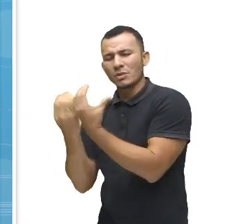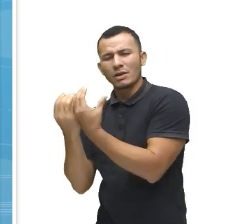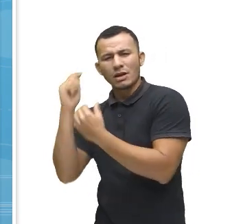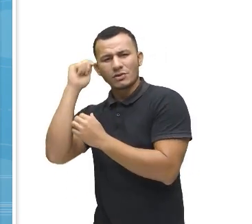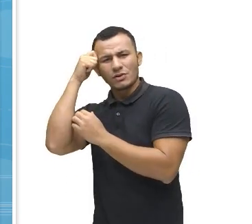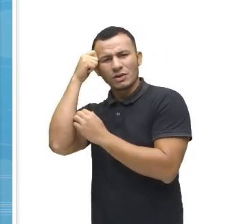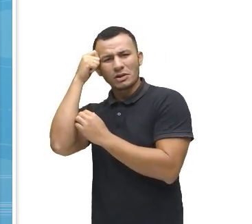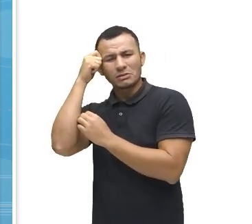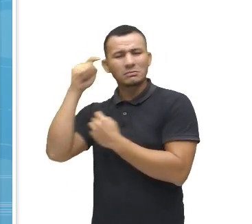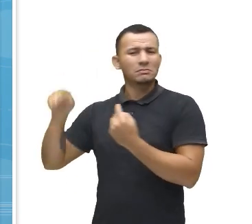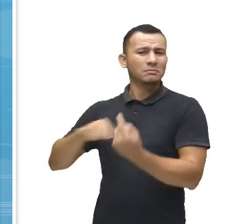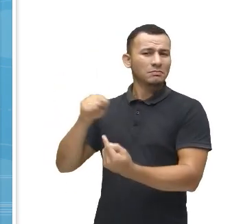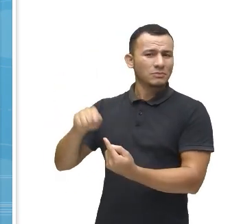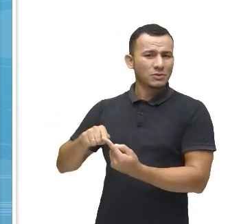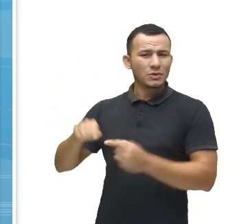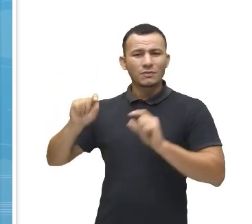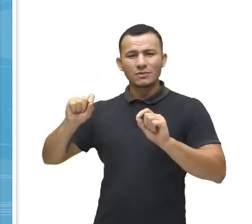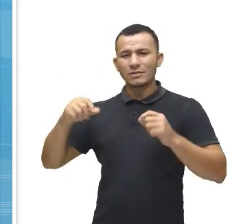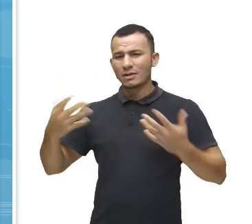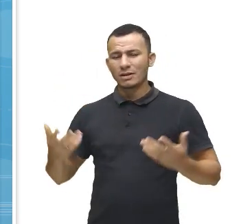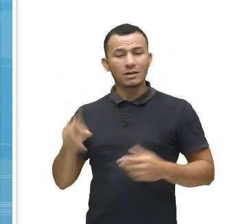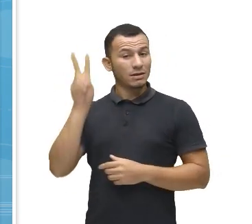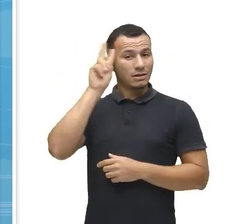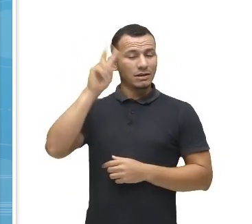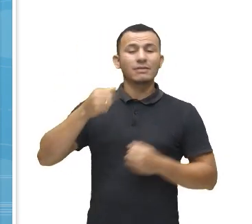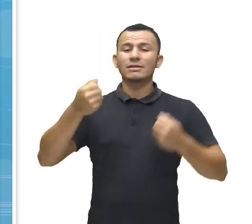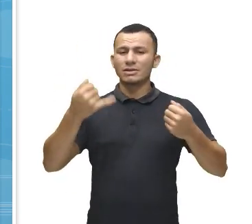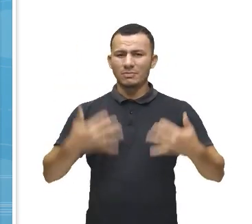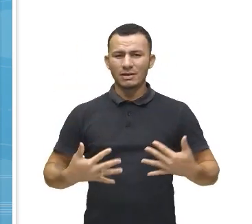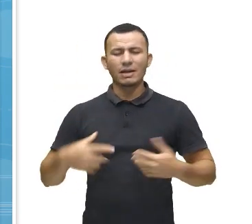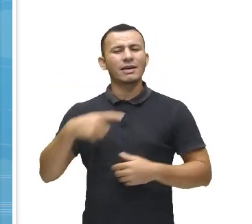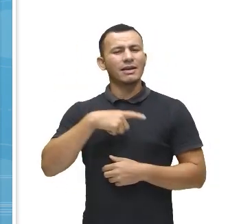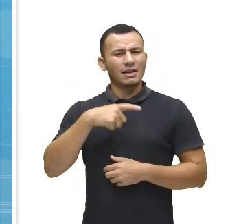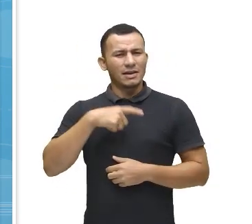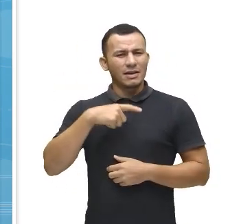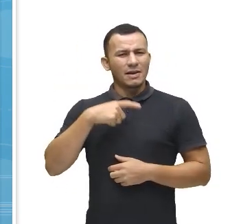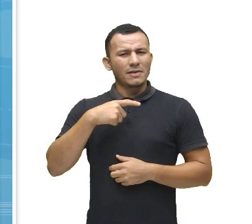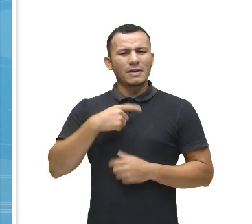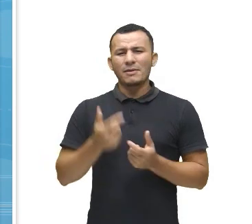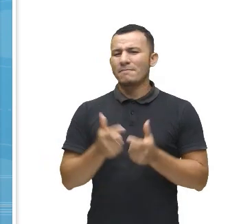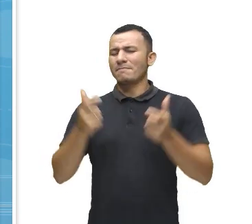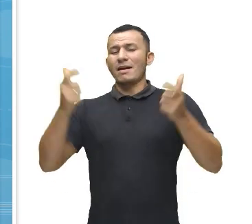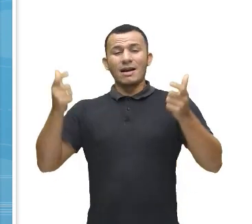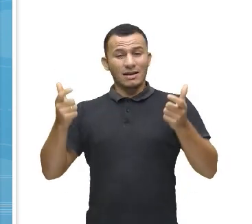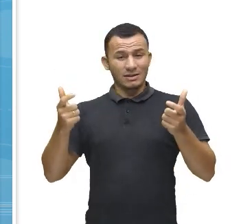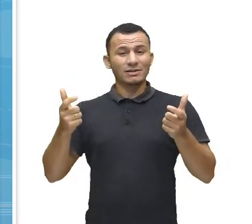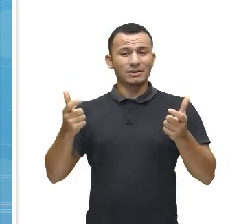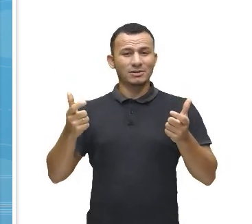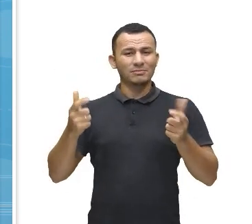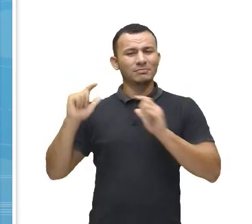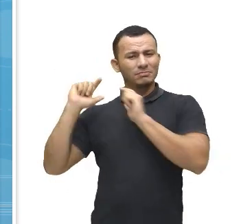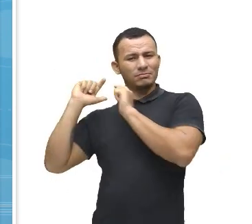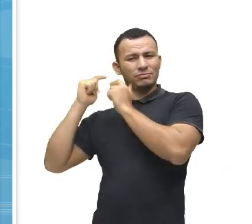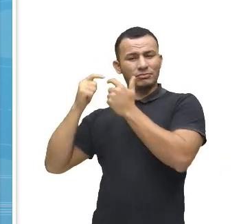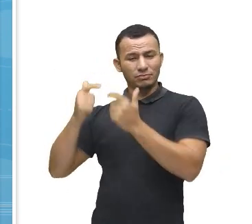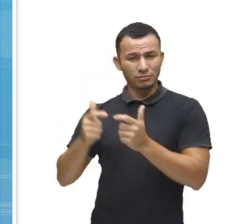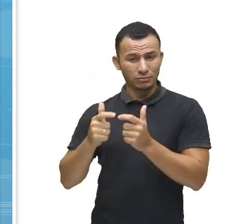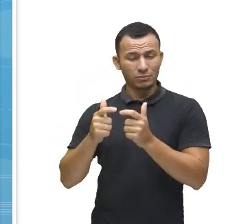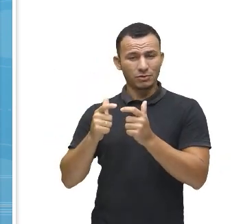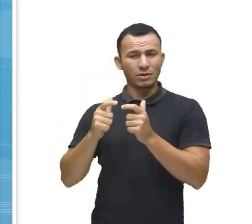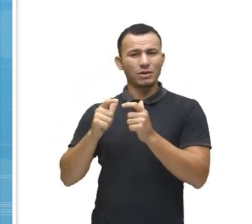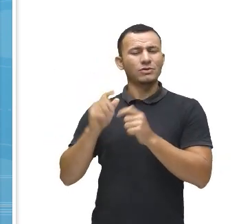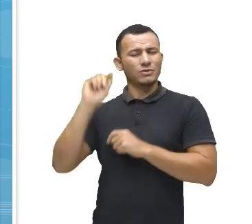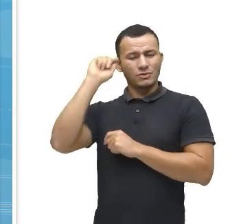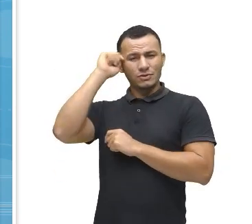atualmente. A gente já falou, debati para vocês que existem muitos desses remanescentes descendentes de comunidades